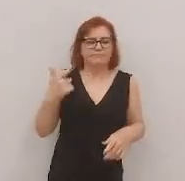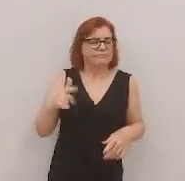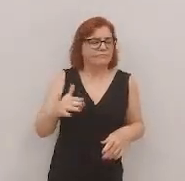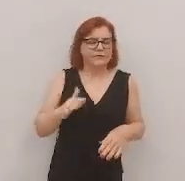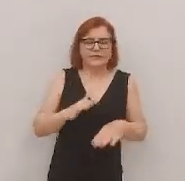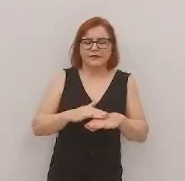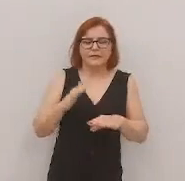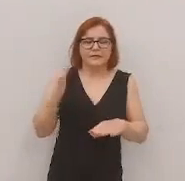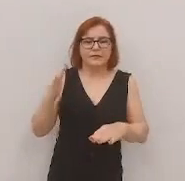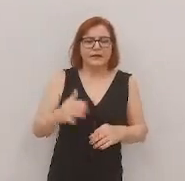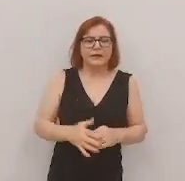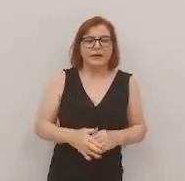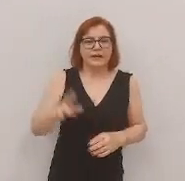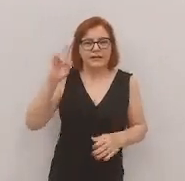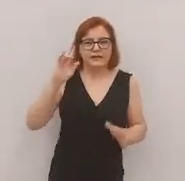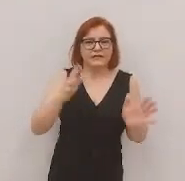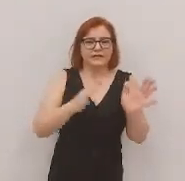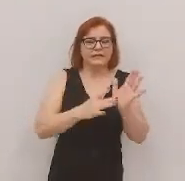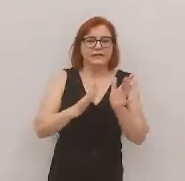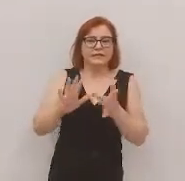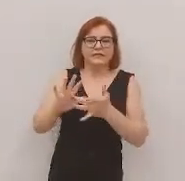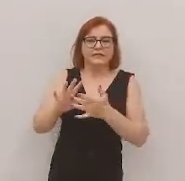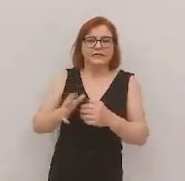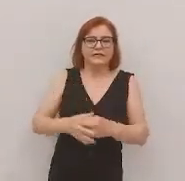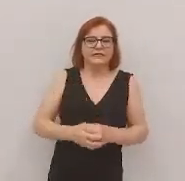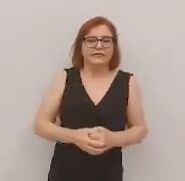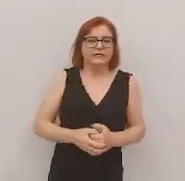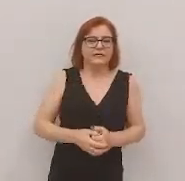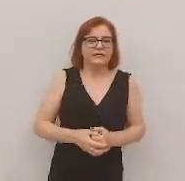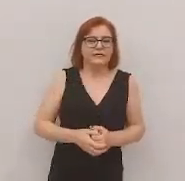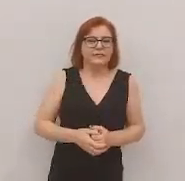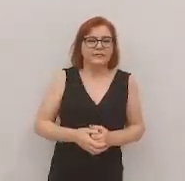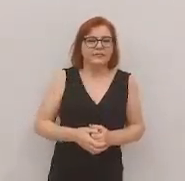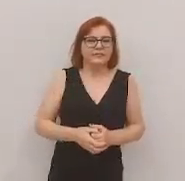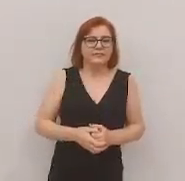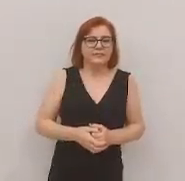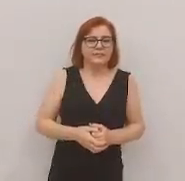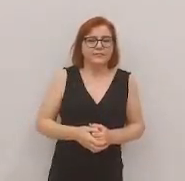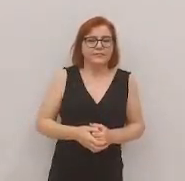acusação. Senhor Jesus.